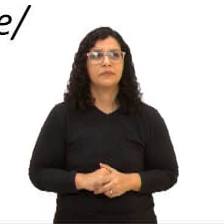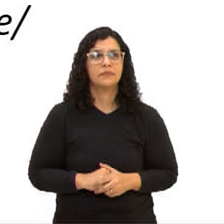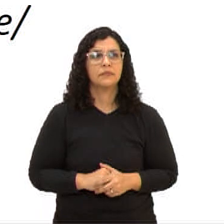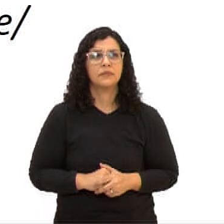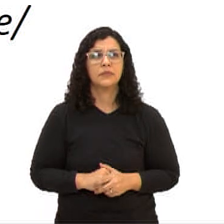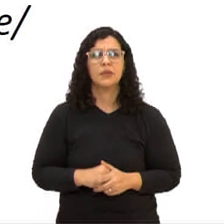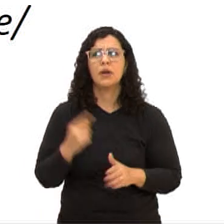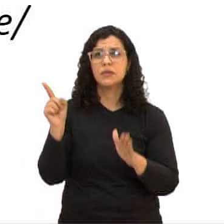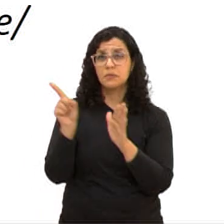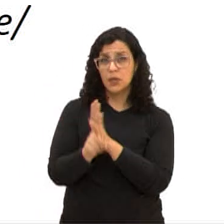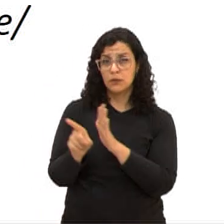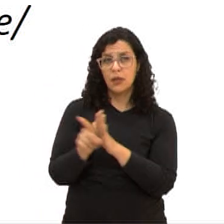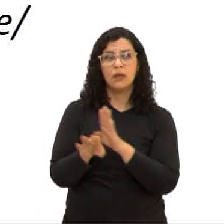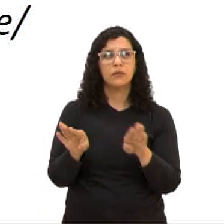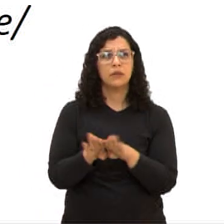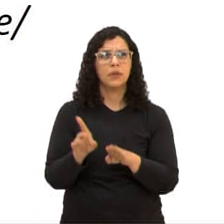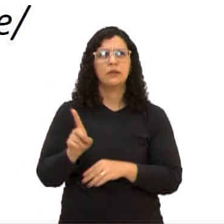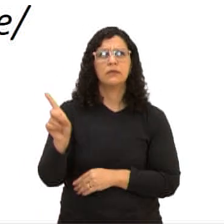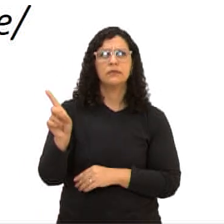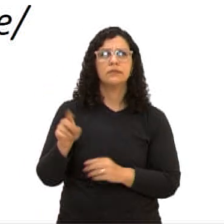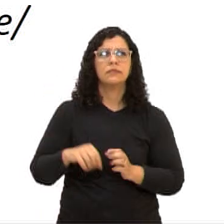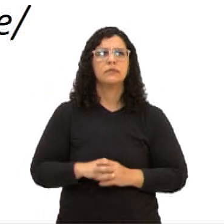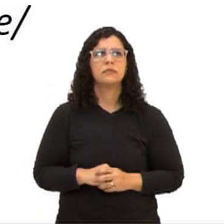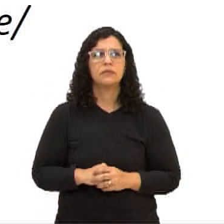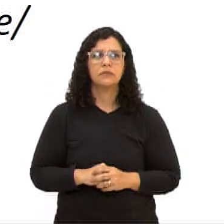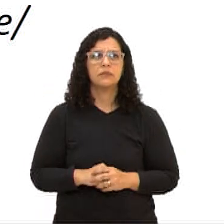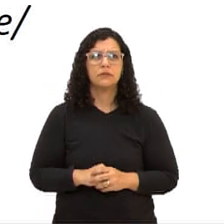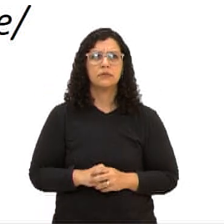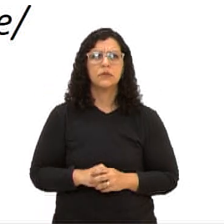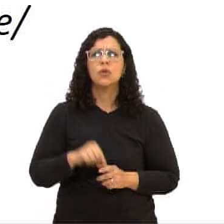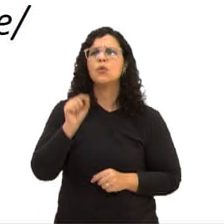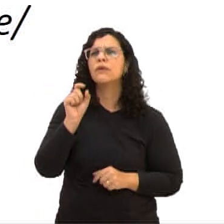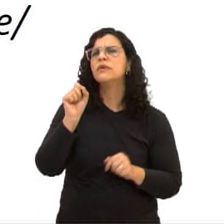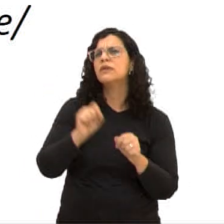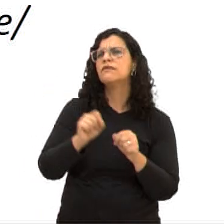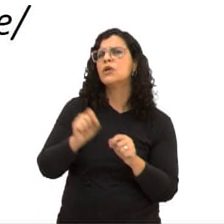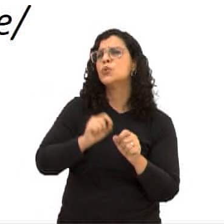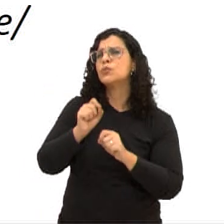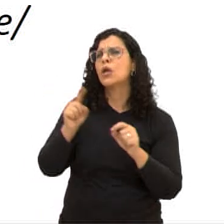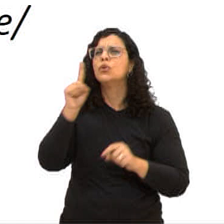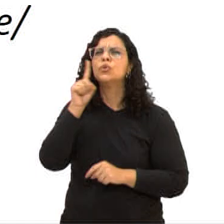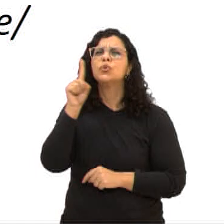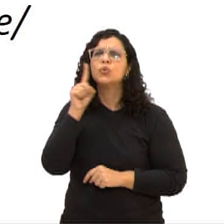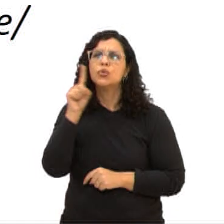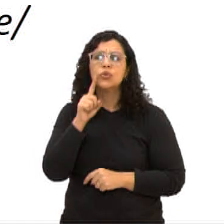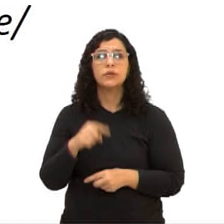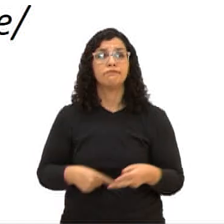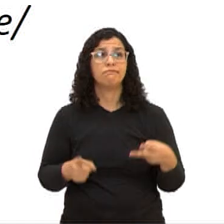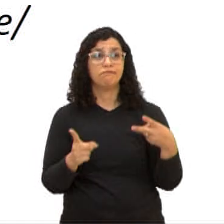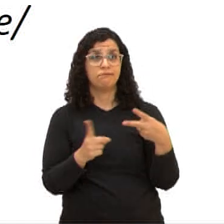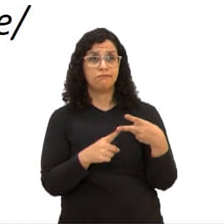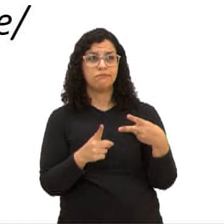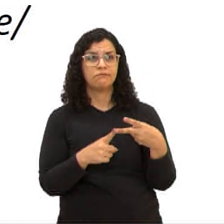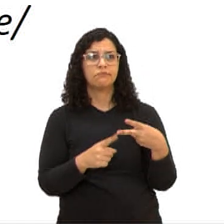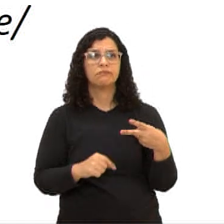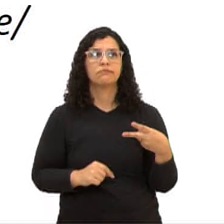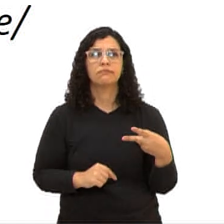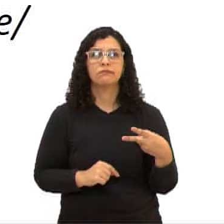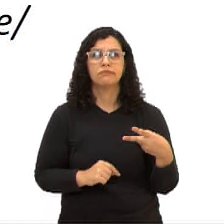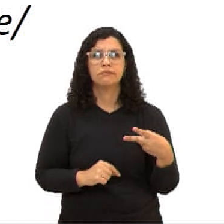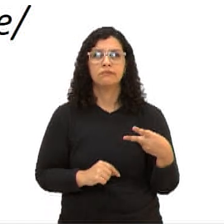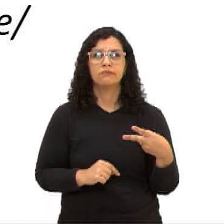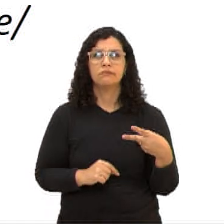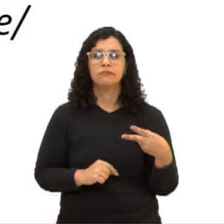hábitos, para perguntar: que haces todos os dias? O que você faz todos os dias? Que haces por